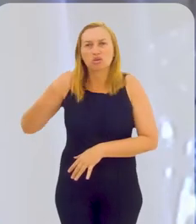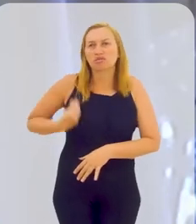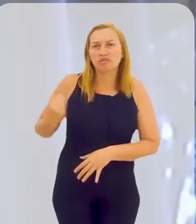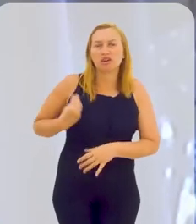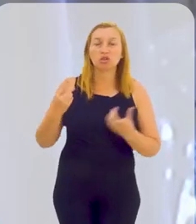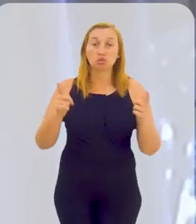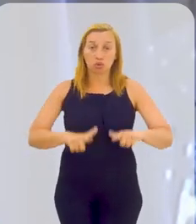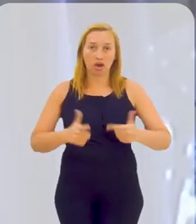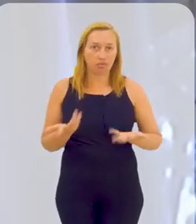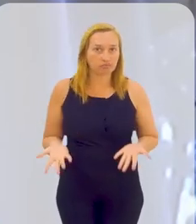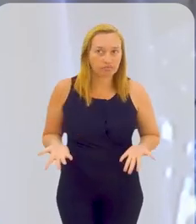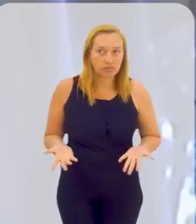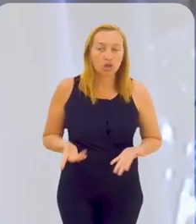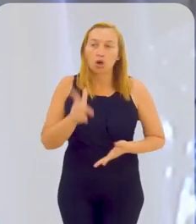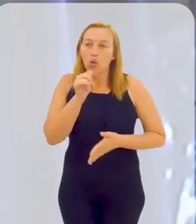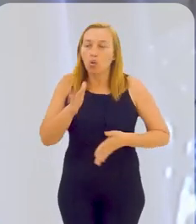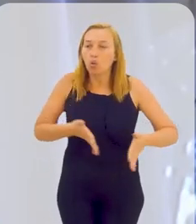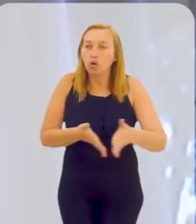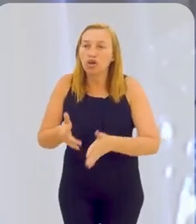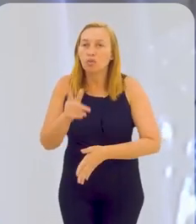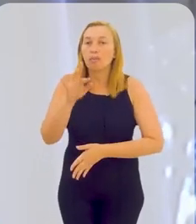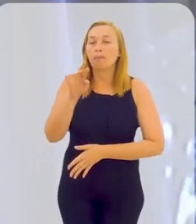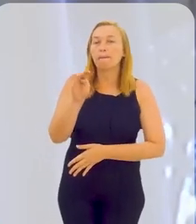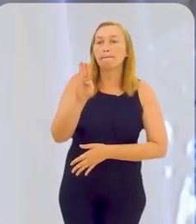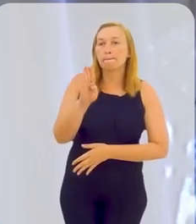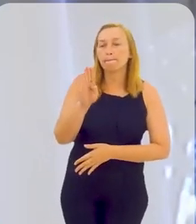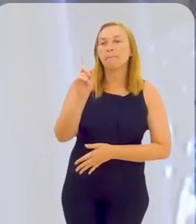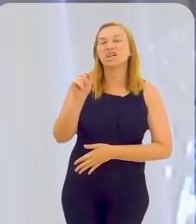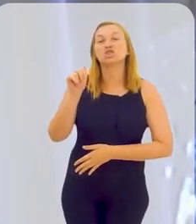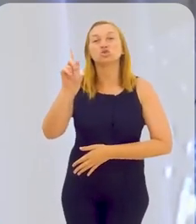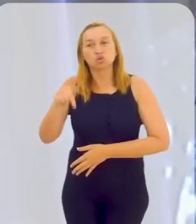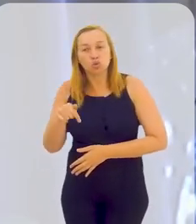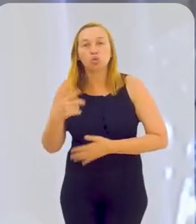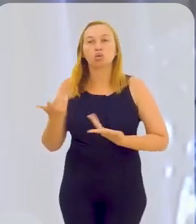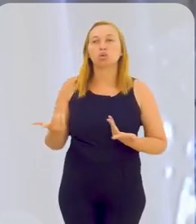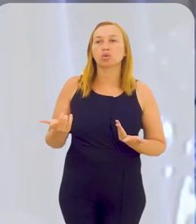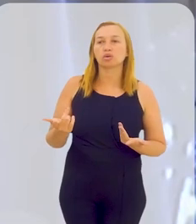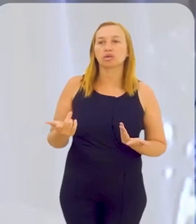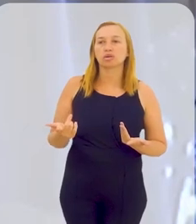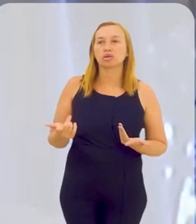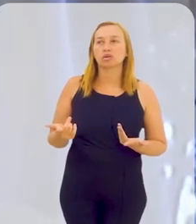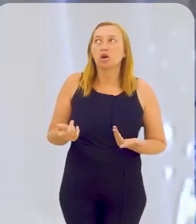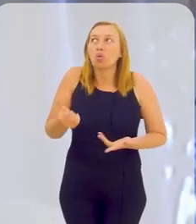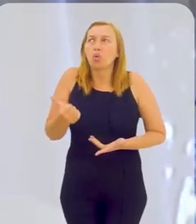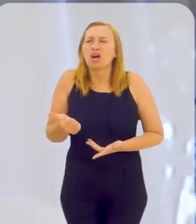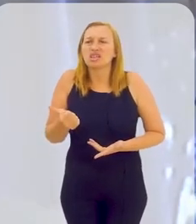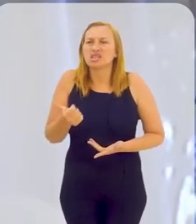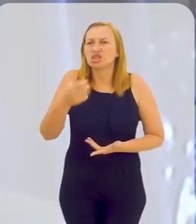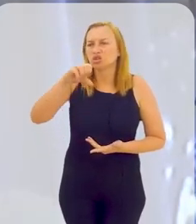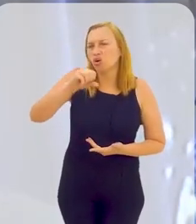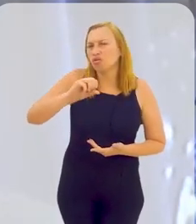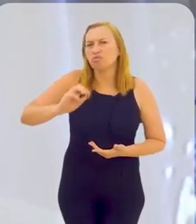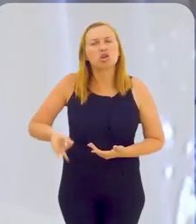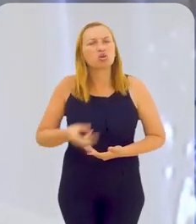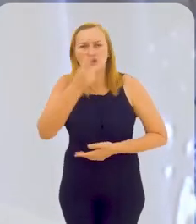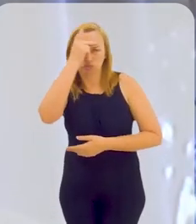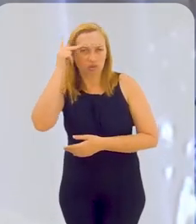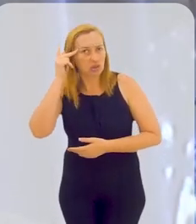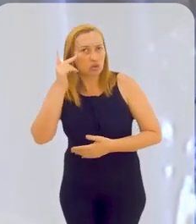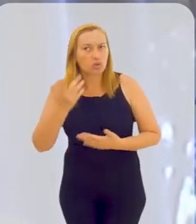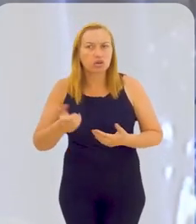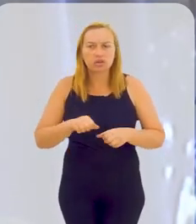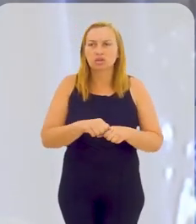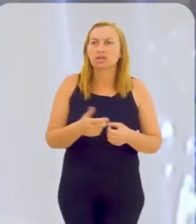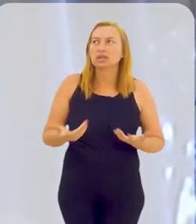né? O Rio Guandu abastece, é responsável, principal manancial responsável por quase 9 milhões